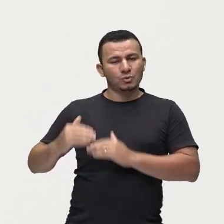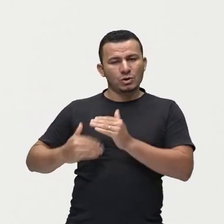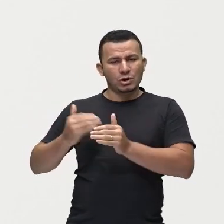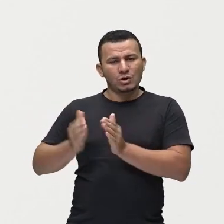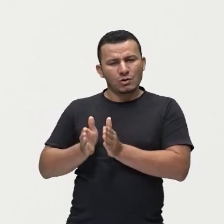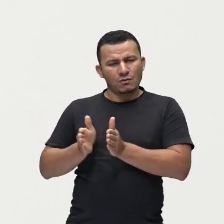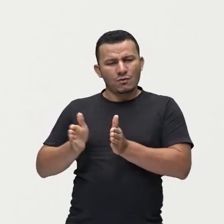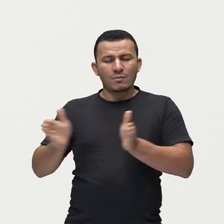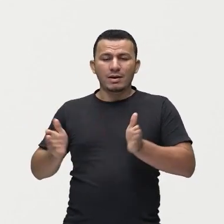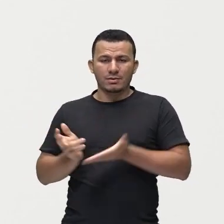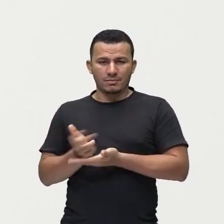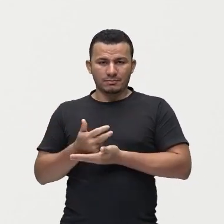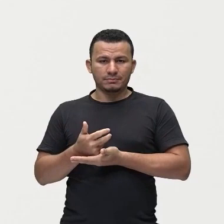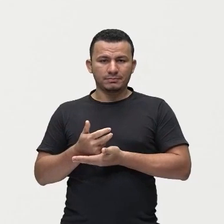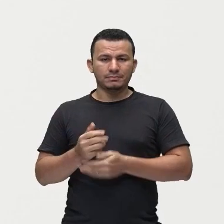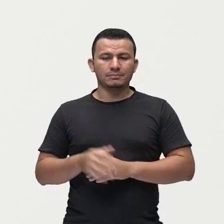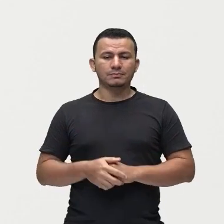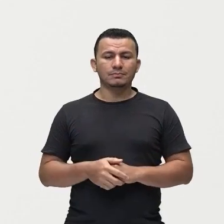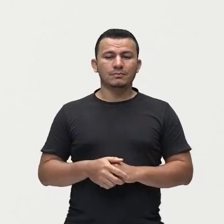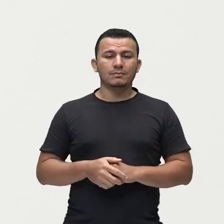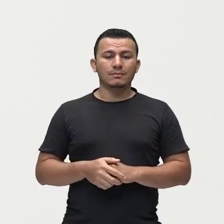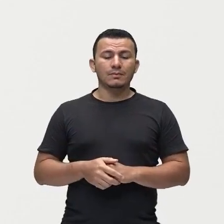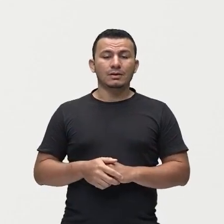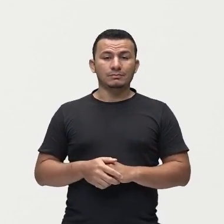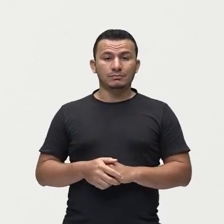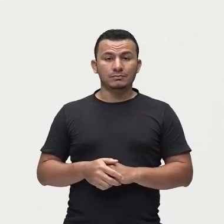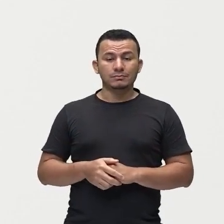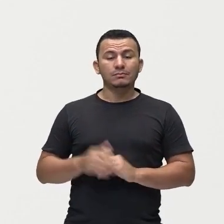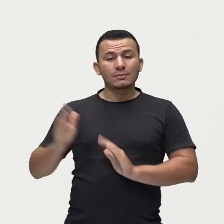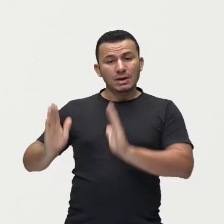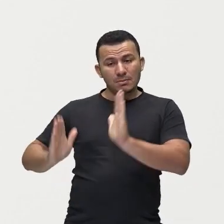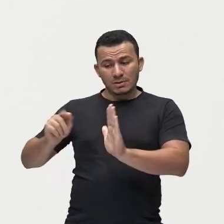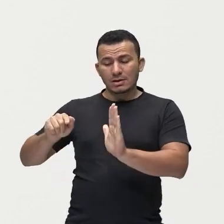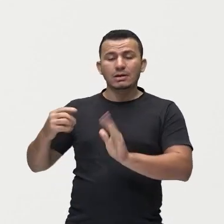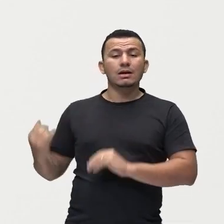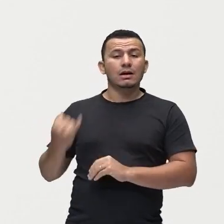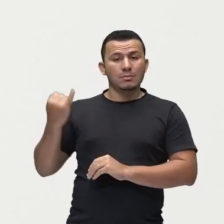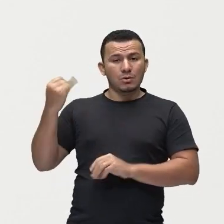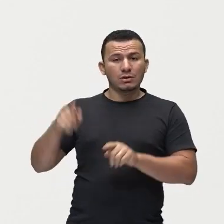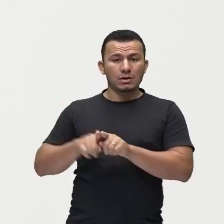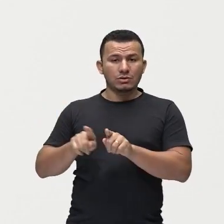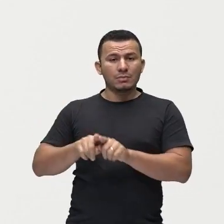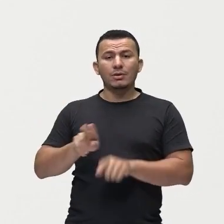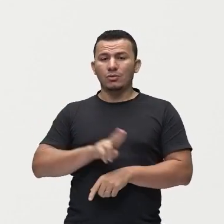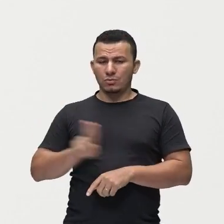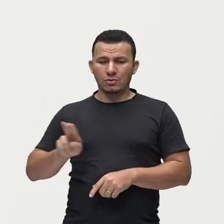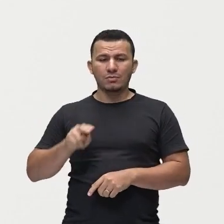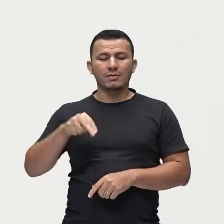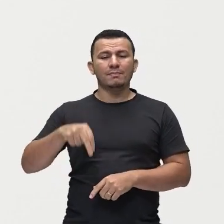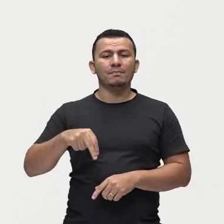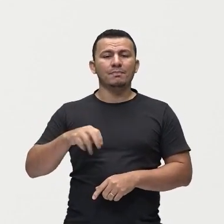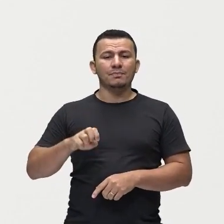desenvolvimento embrionário, que é uma etapa muito importante, que é a neurula.